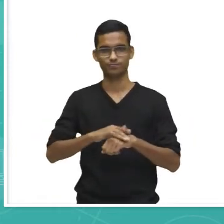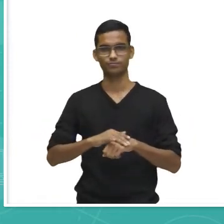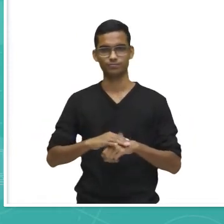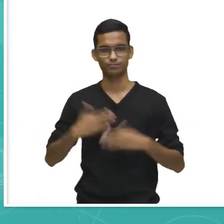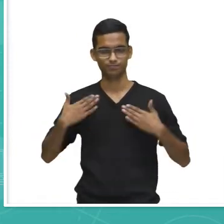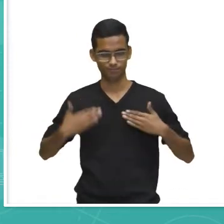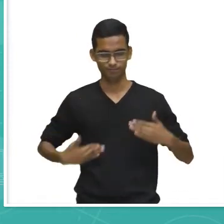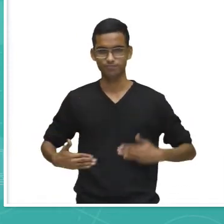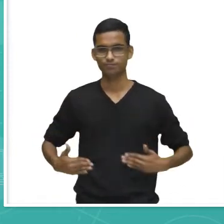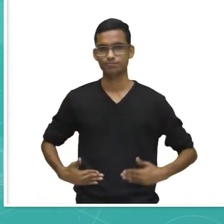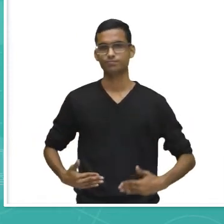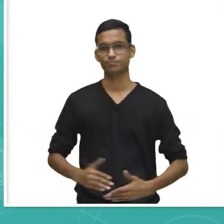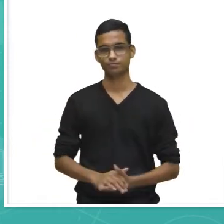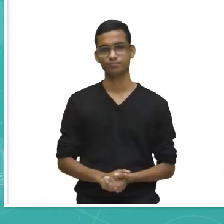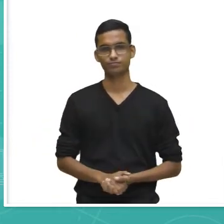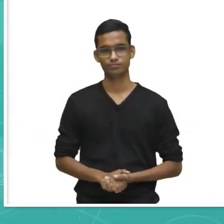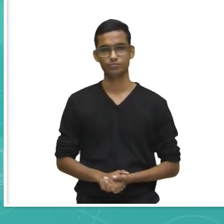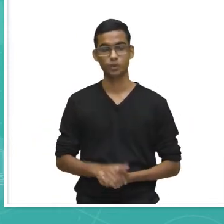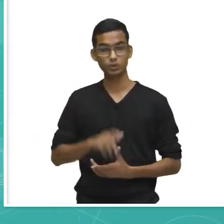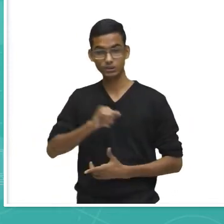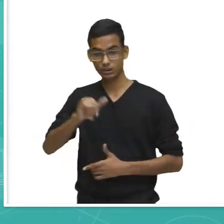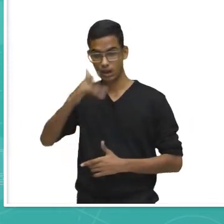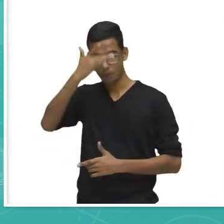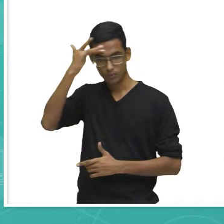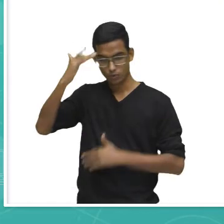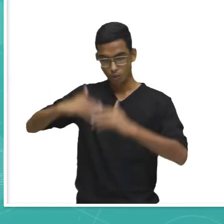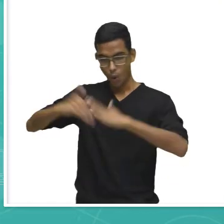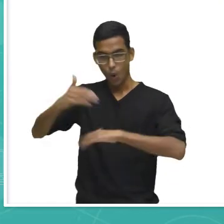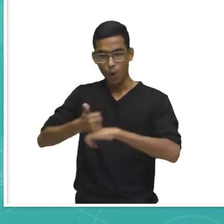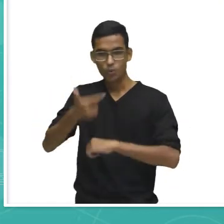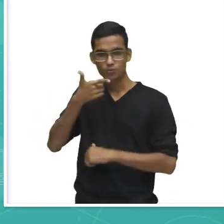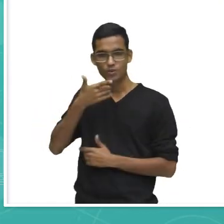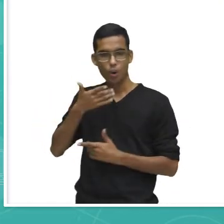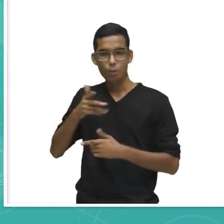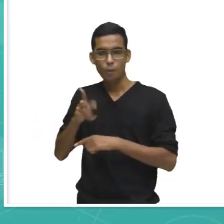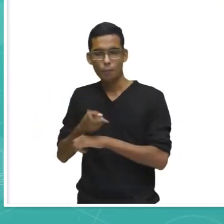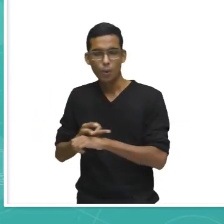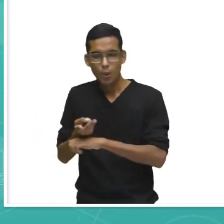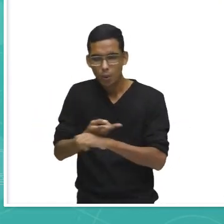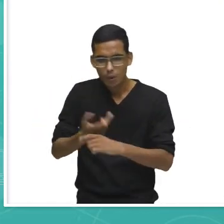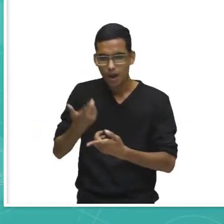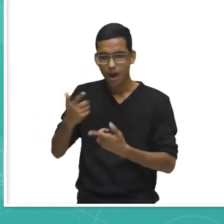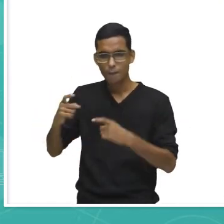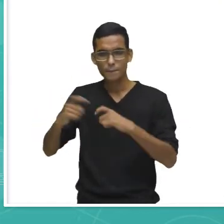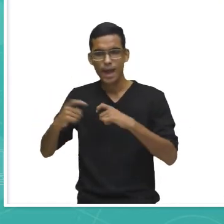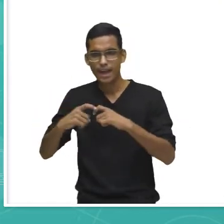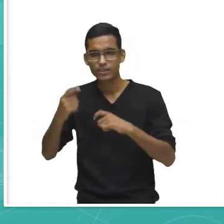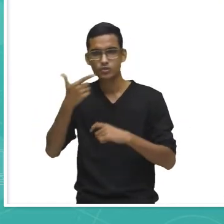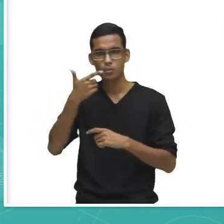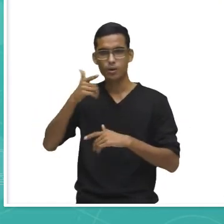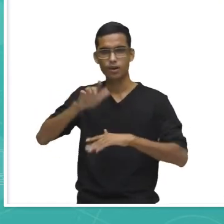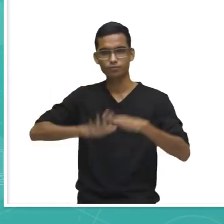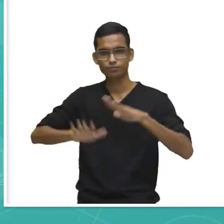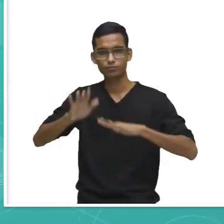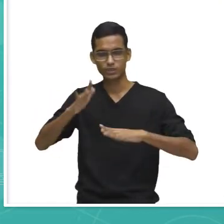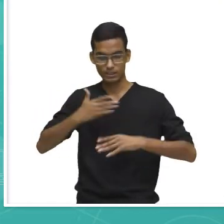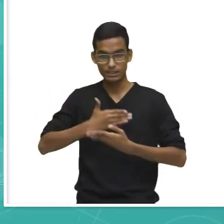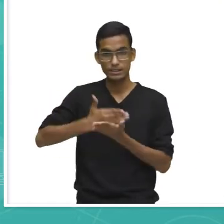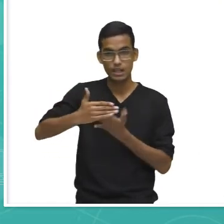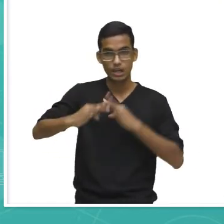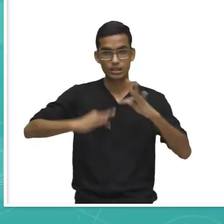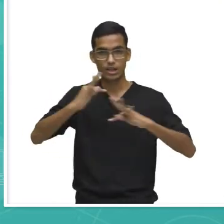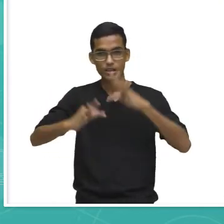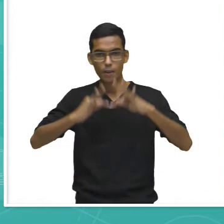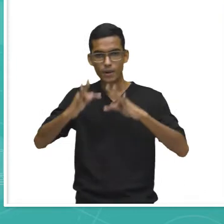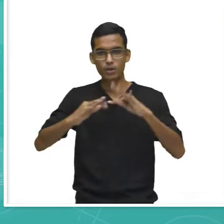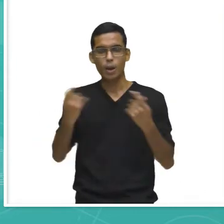acontecer aquilo lá que vocês viram, invalidez e afastamento do seu local de trabalho, tá? E como é que a